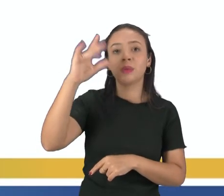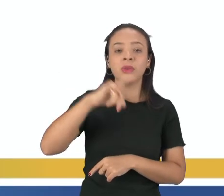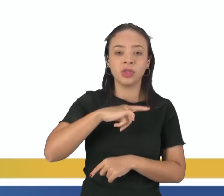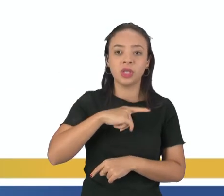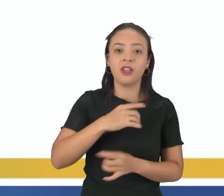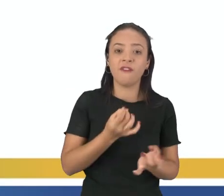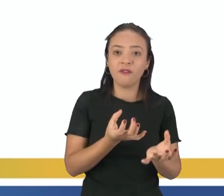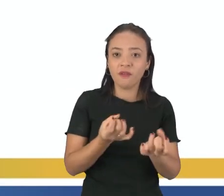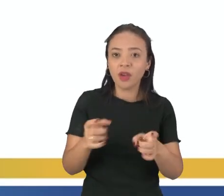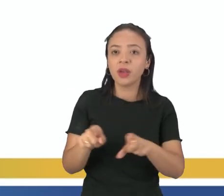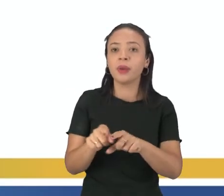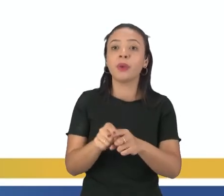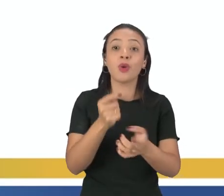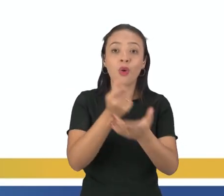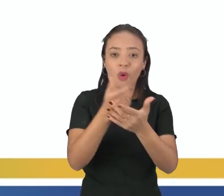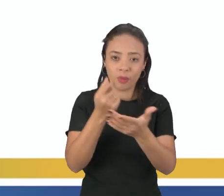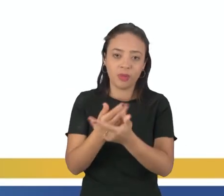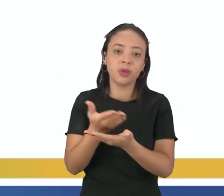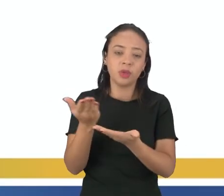ano.